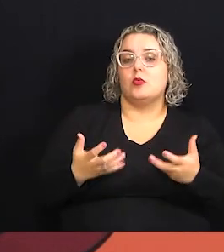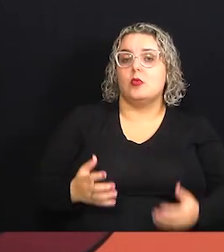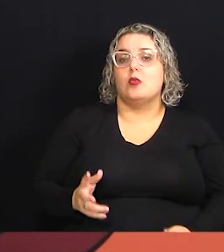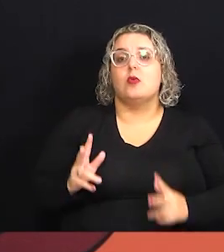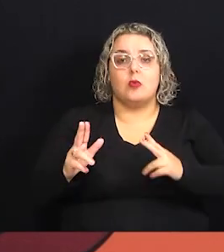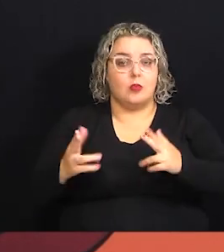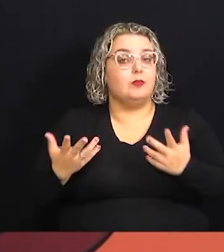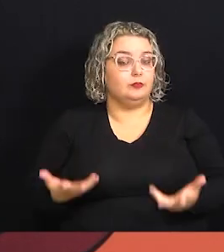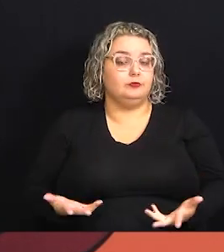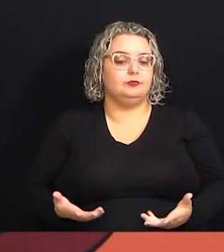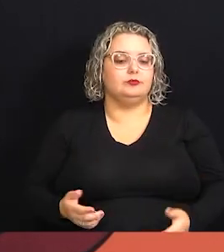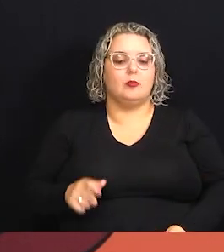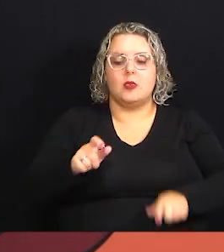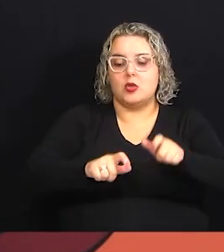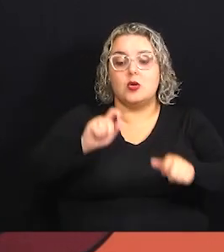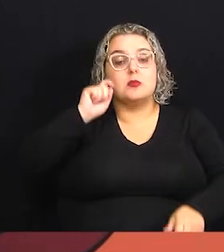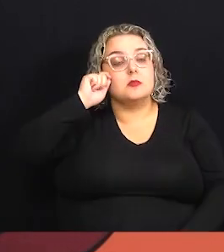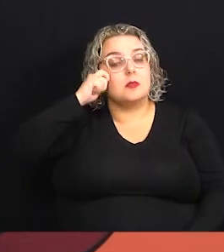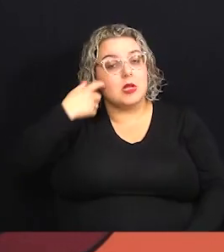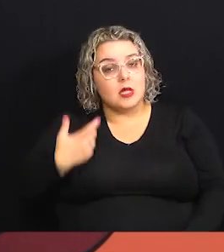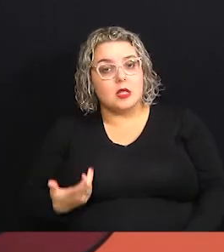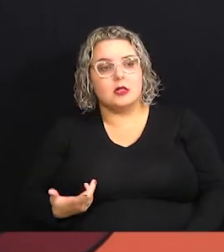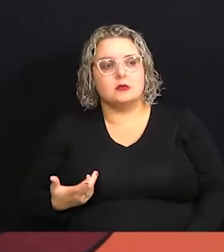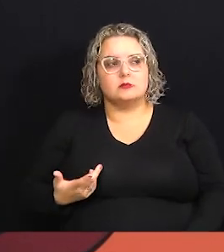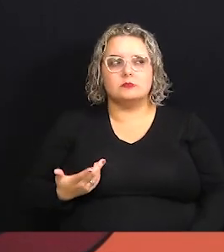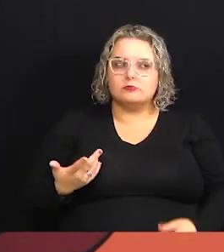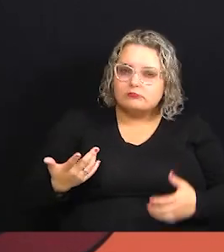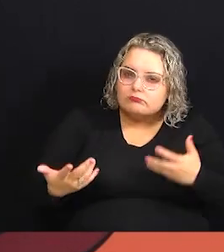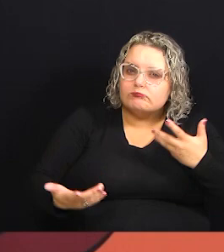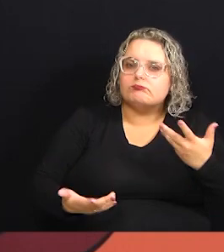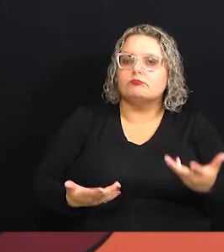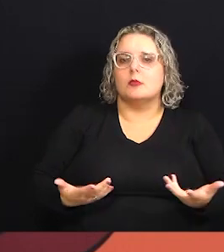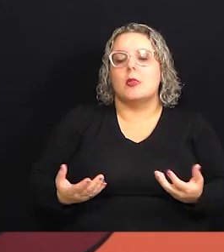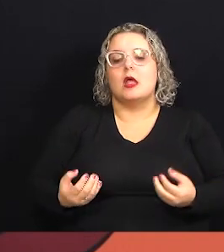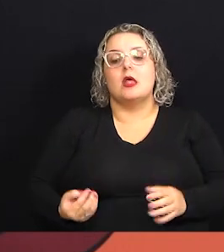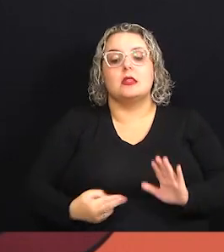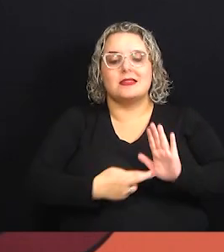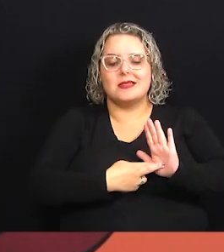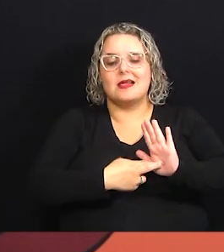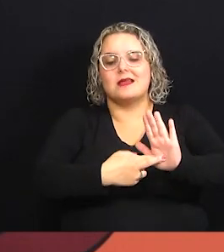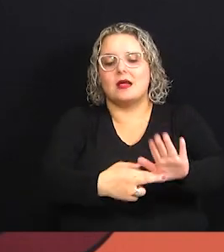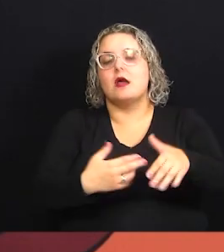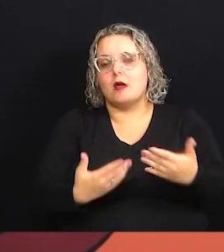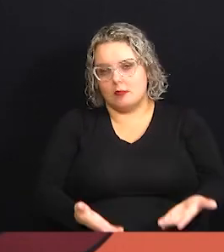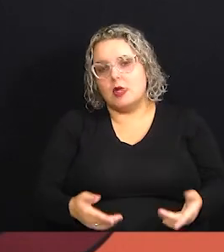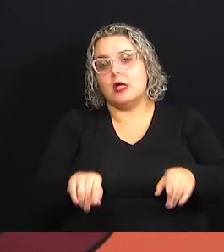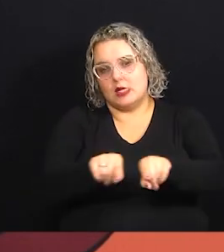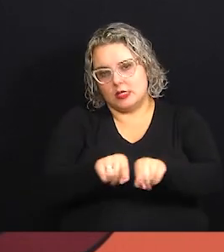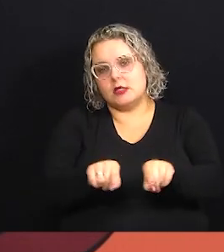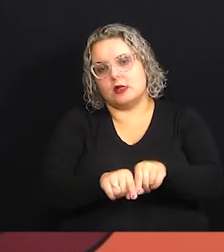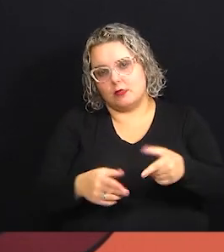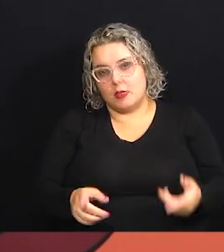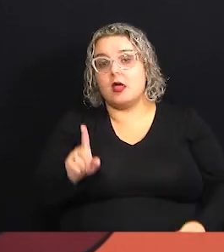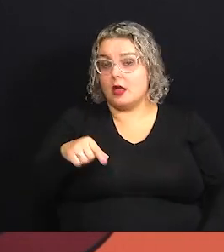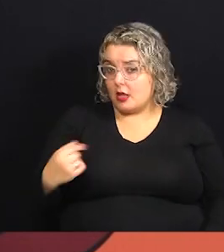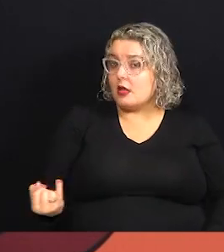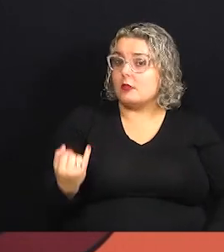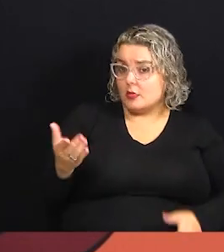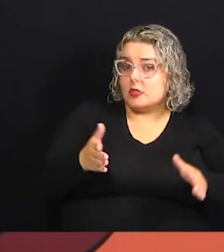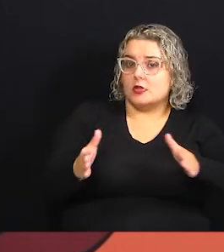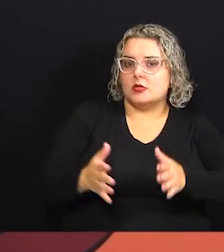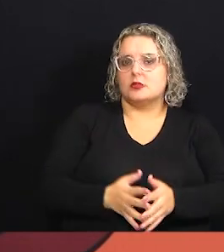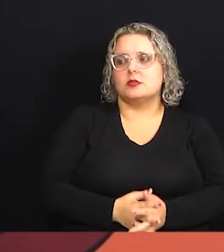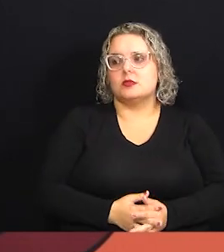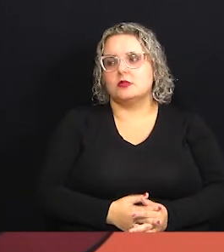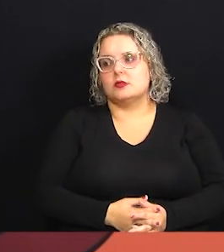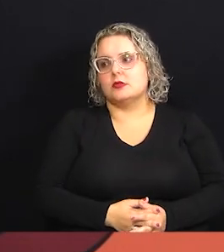gostaria, né? Personagens pretos, né? Então, trazer a representatividade também é